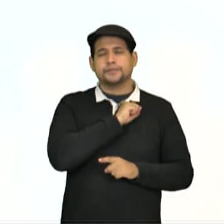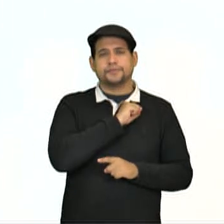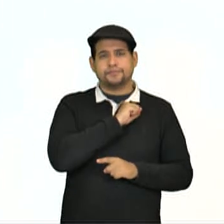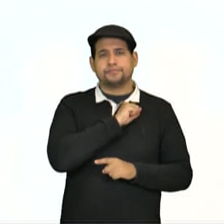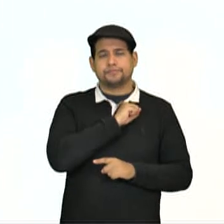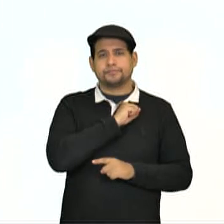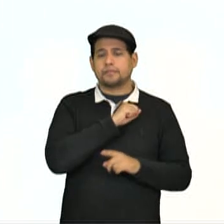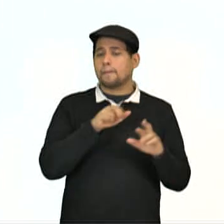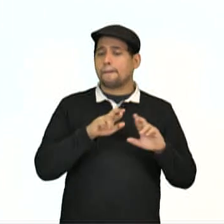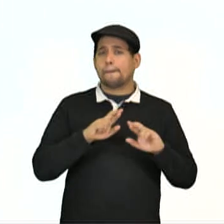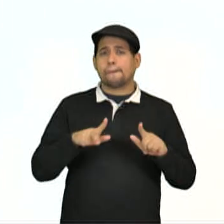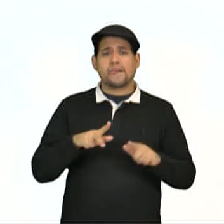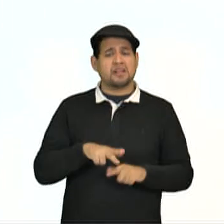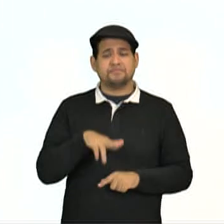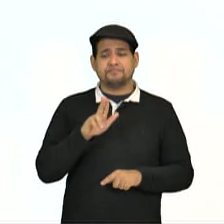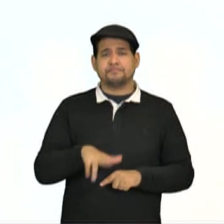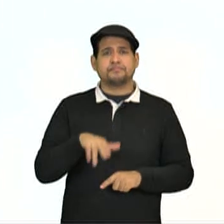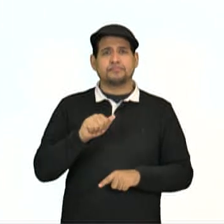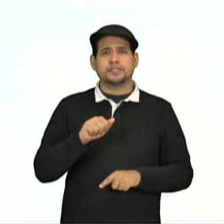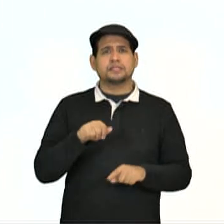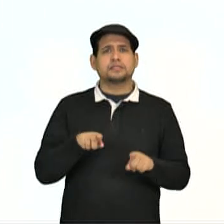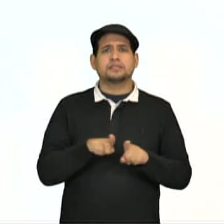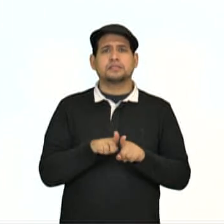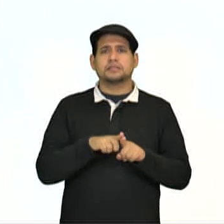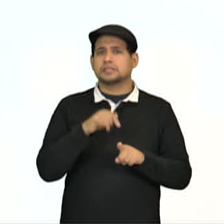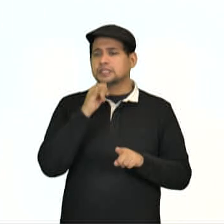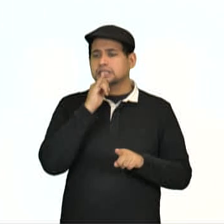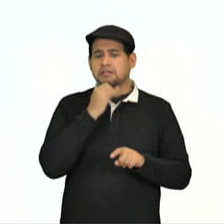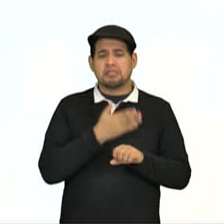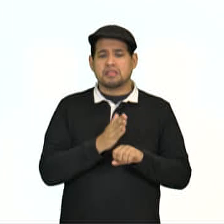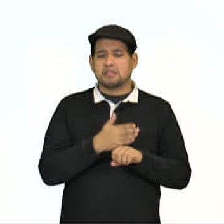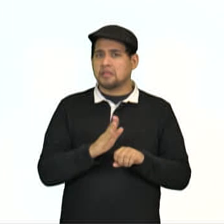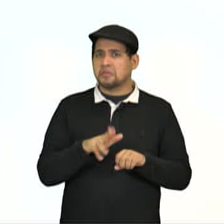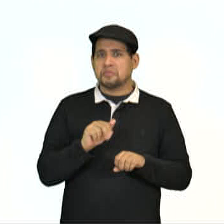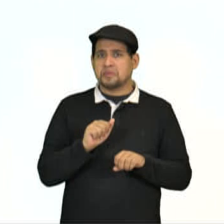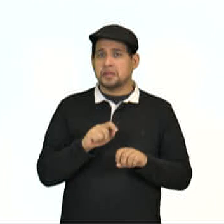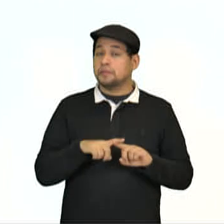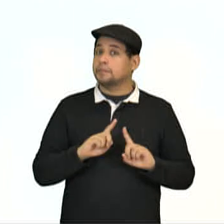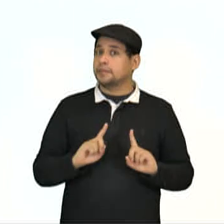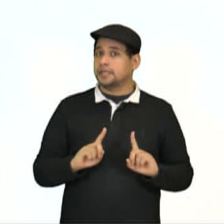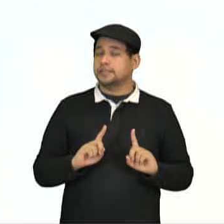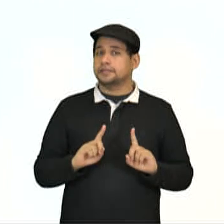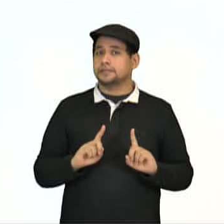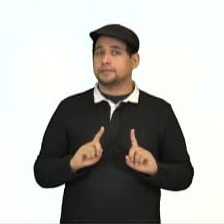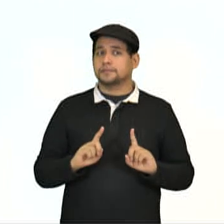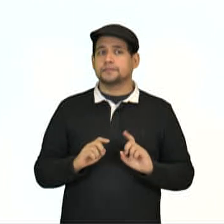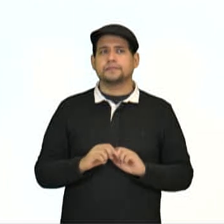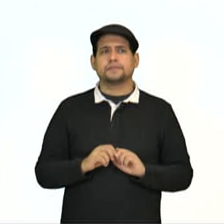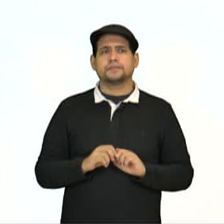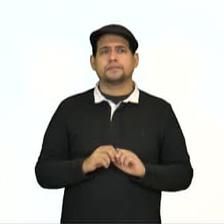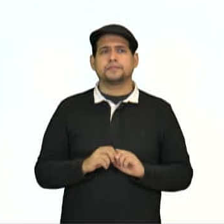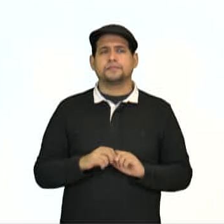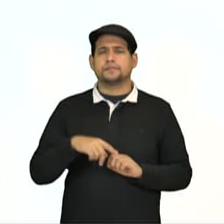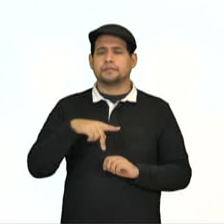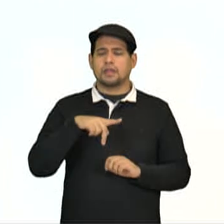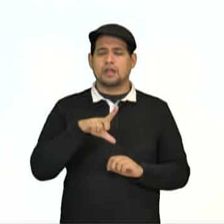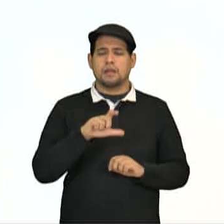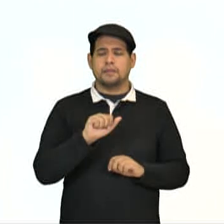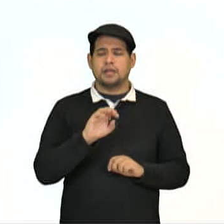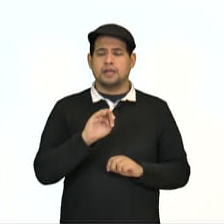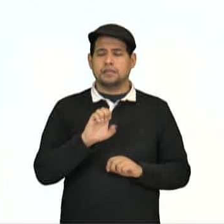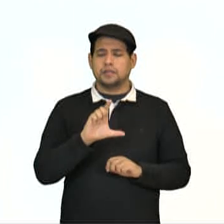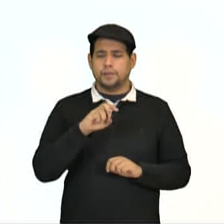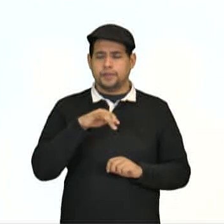que aquelas que nunca haviam sido treinadas. Muito bem. Os plateumintos